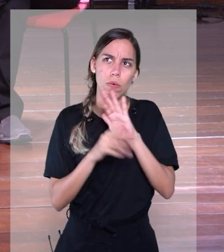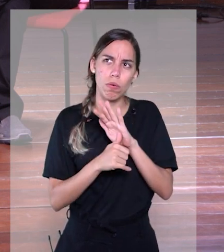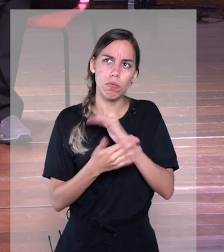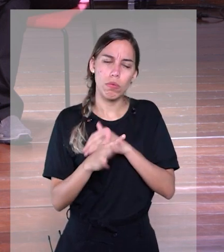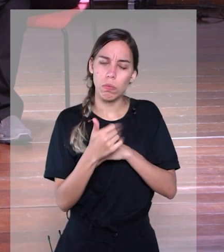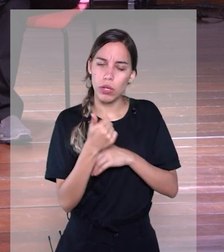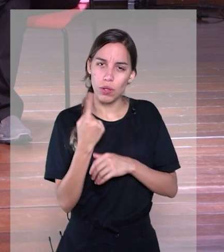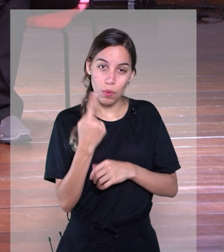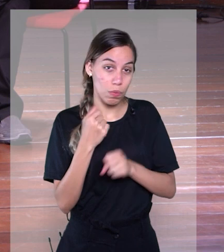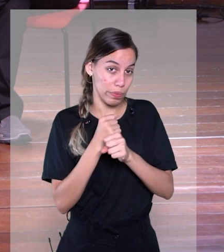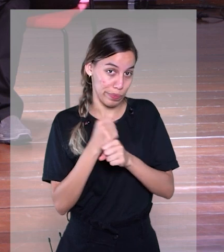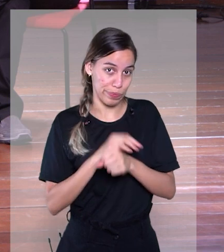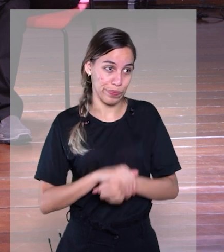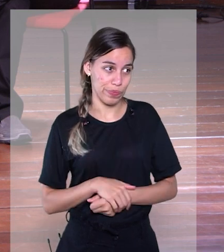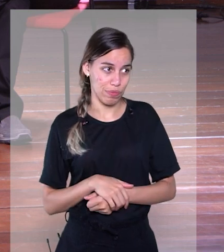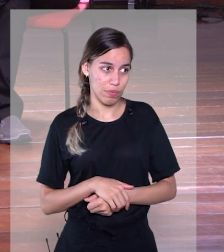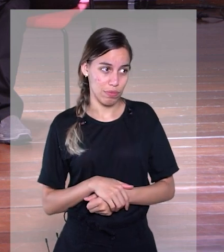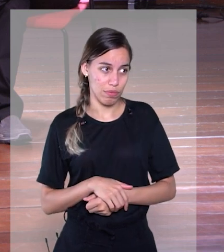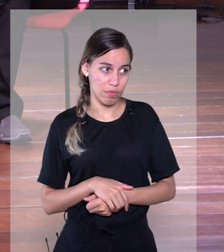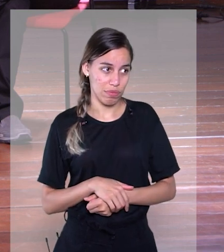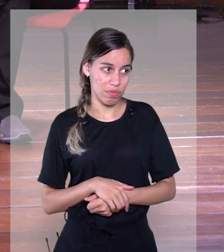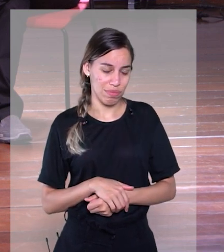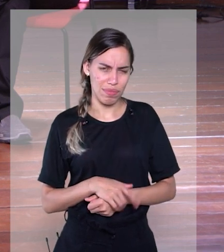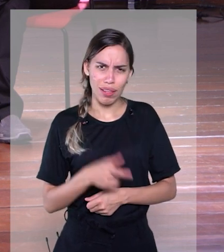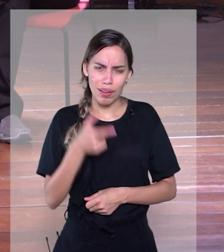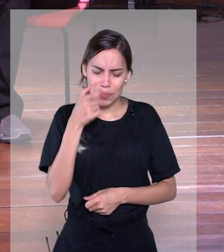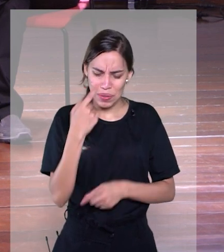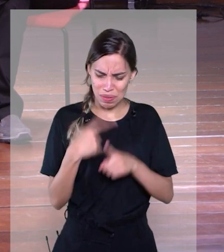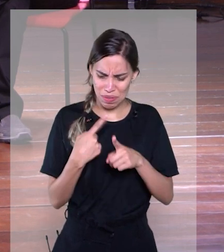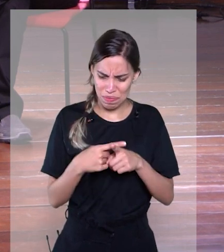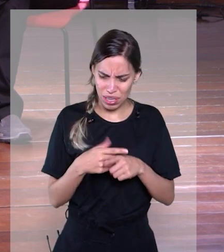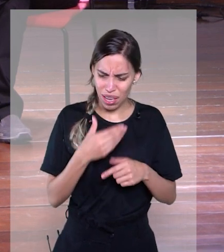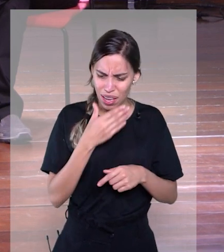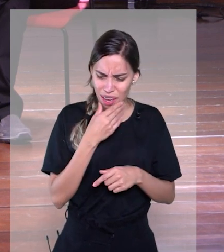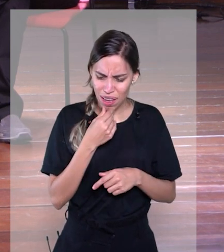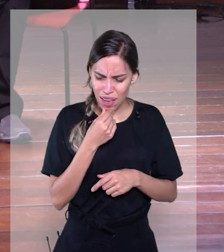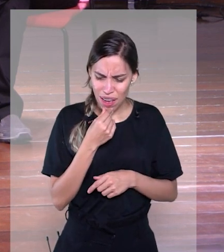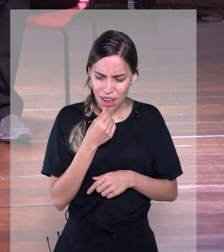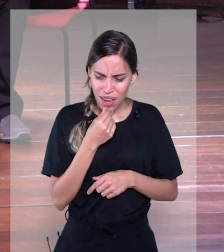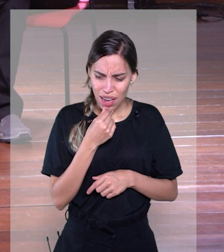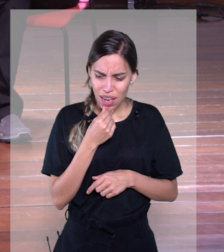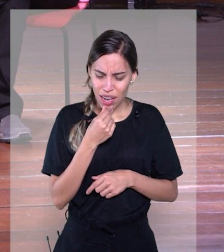Mas é curioso porque essa estátua, inspirada na foto do Rogério Reis, tem toda